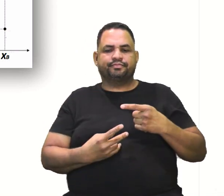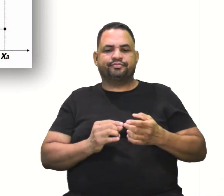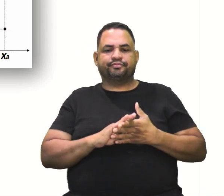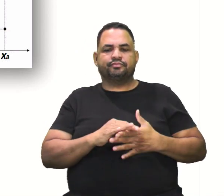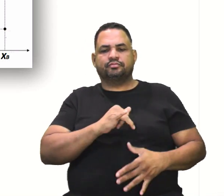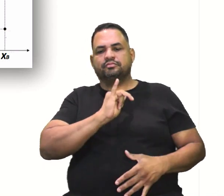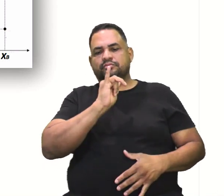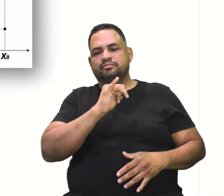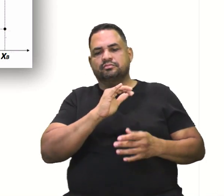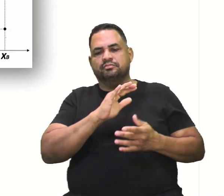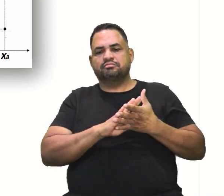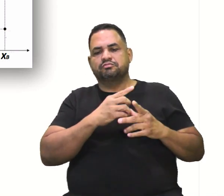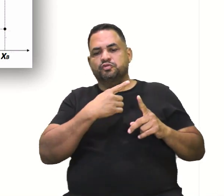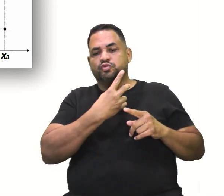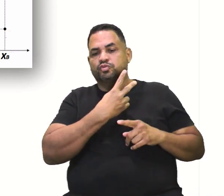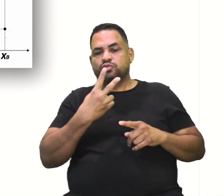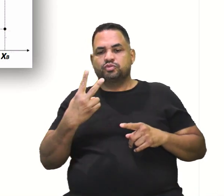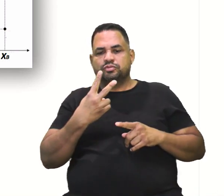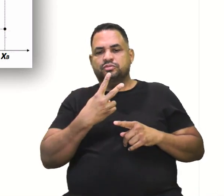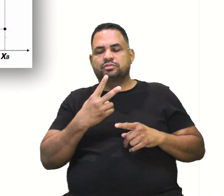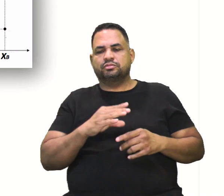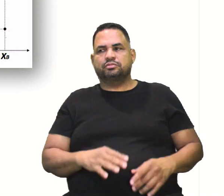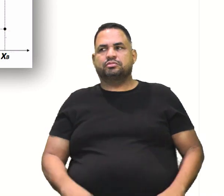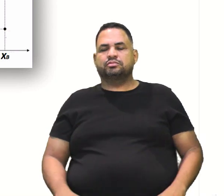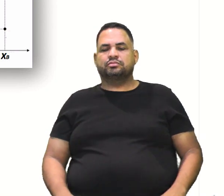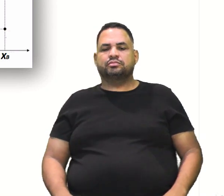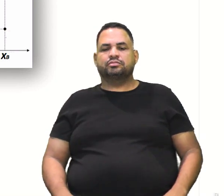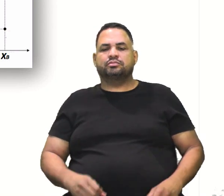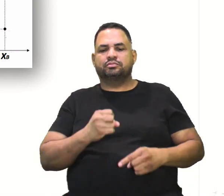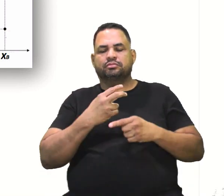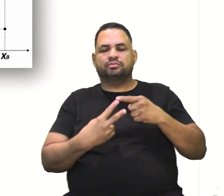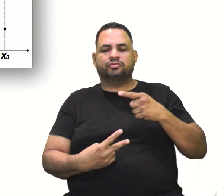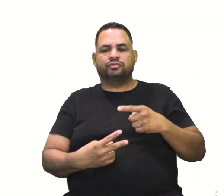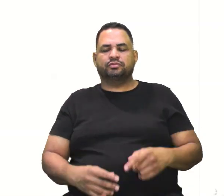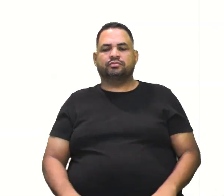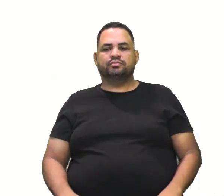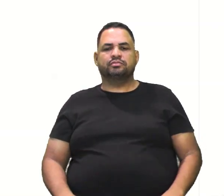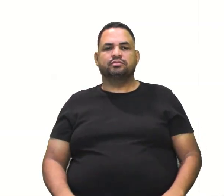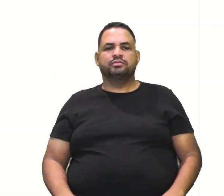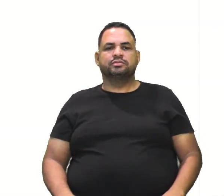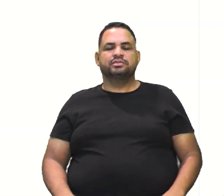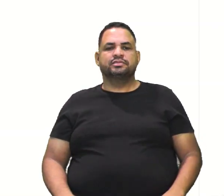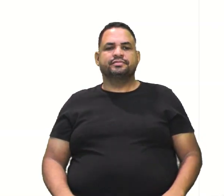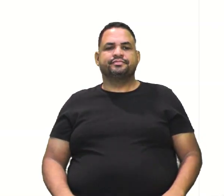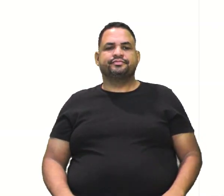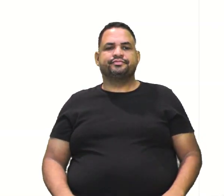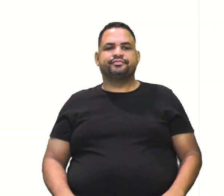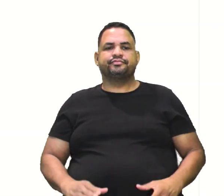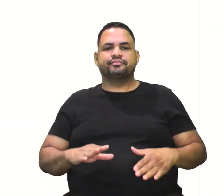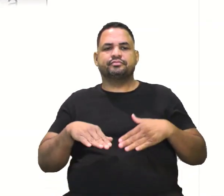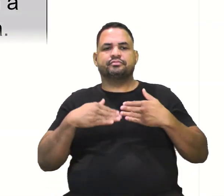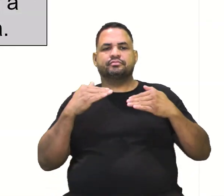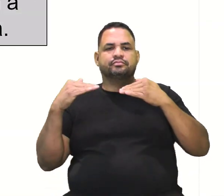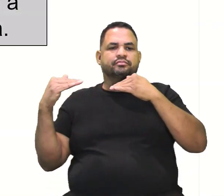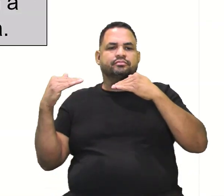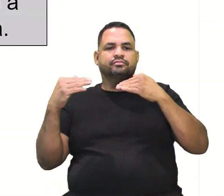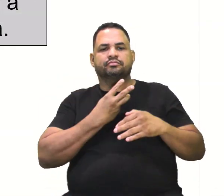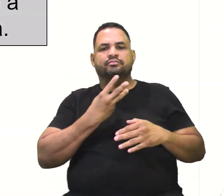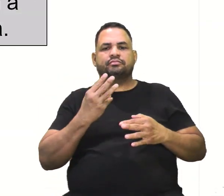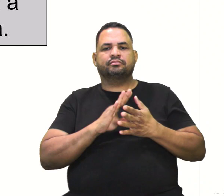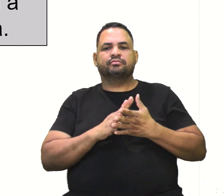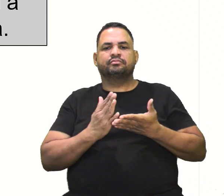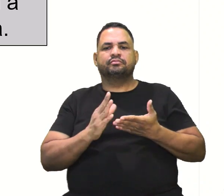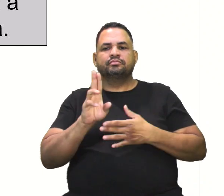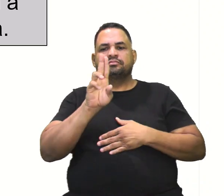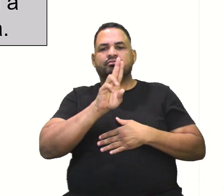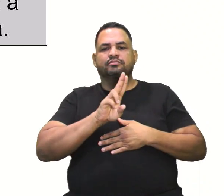dois pontos do y também divide por 2. Ah, pronto, então ficou fácil, né? E claro, quando a gente fala de alinhar três pontos, a